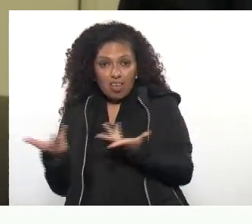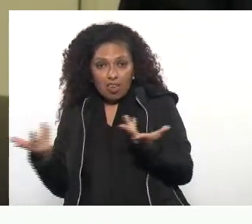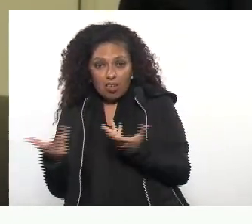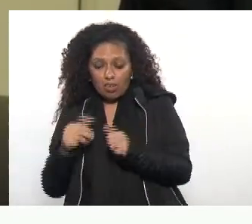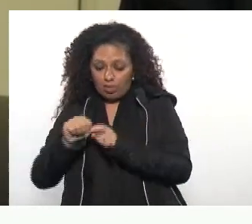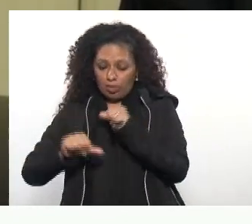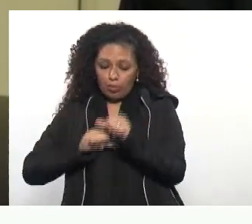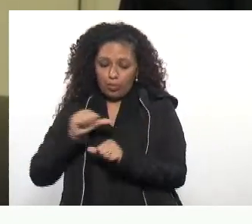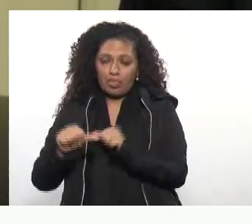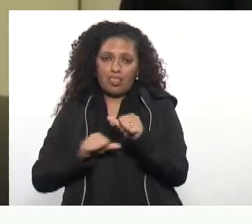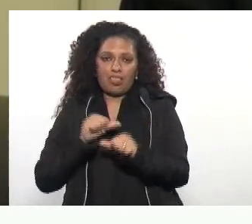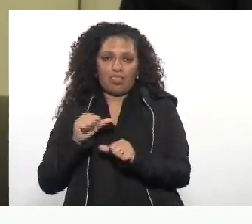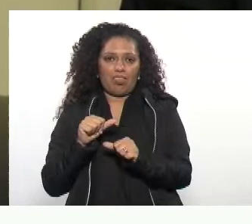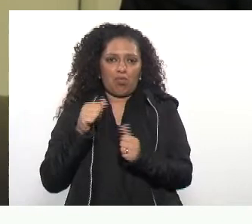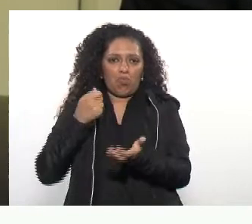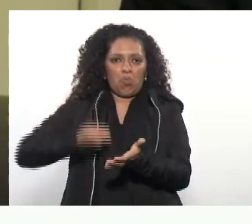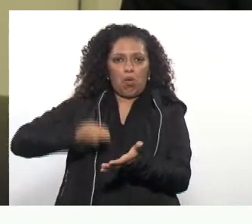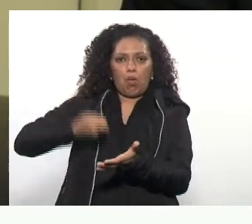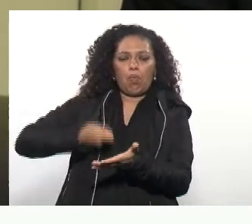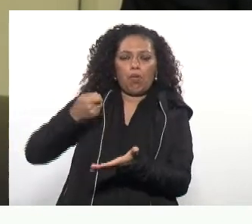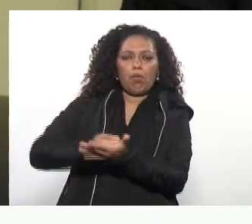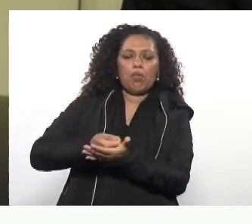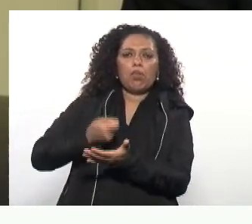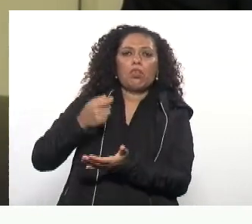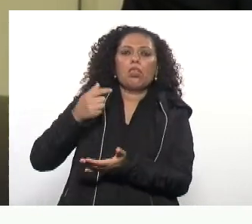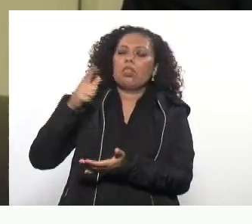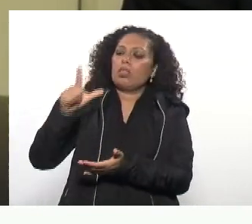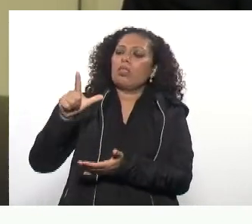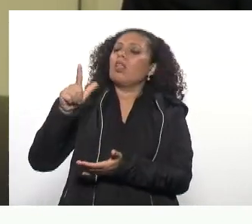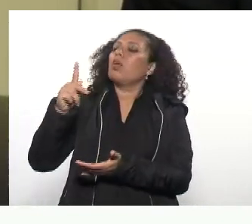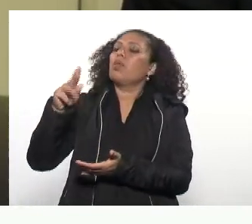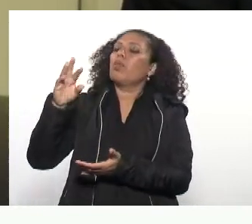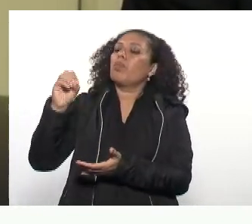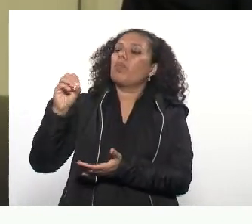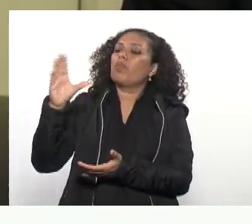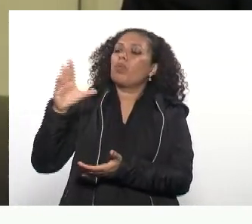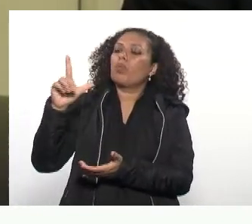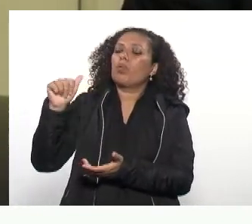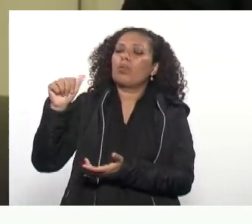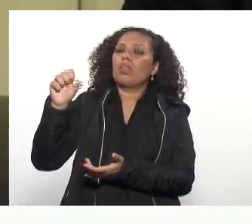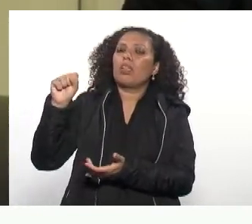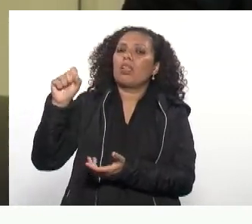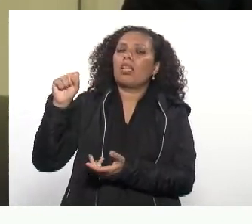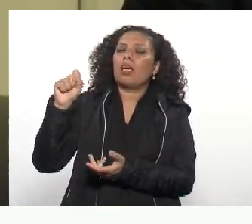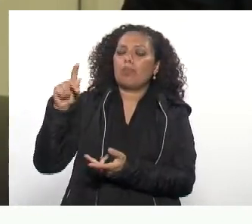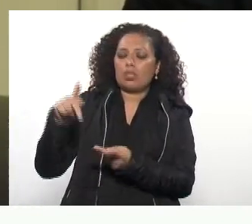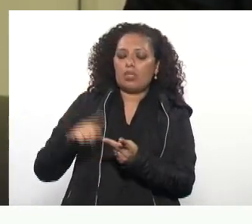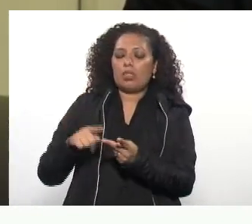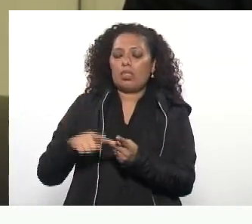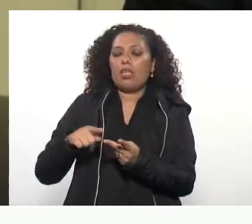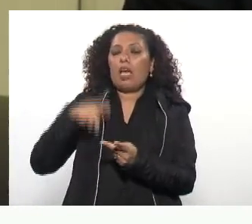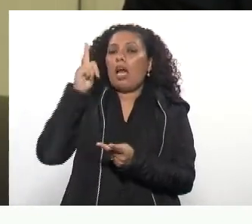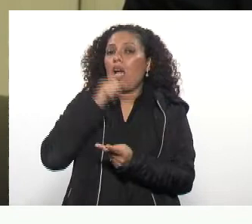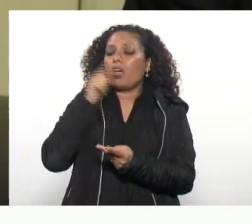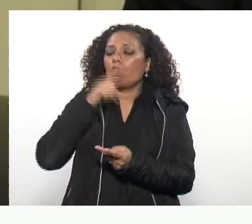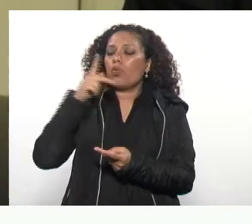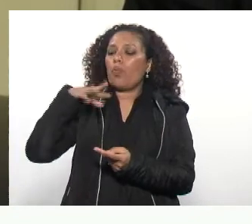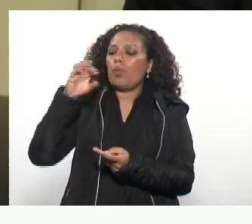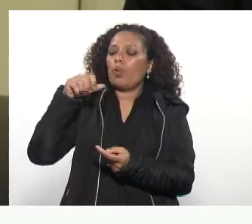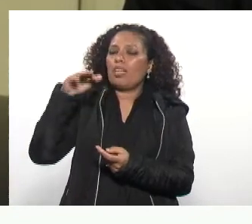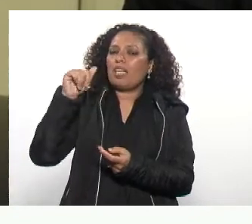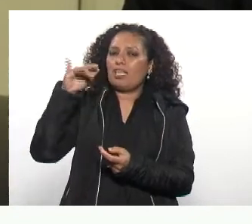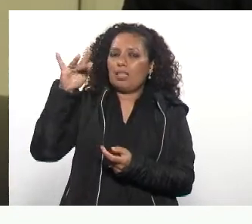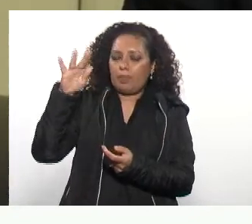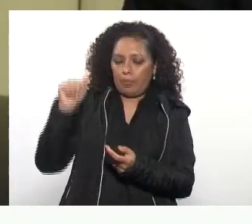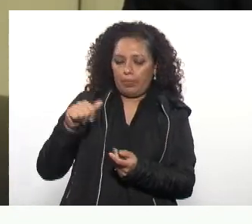das concessionárias da Prolagos e Águas de Tunaíba. Então, no meio desse processo, é quando